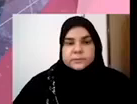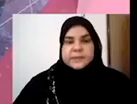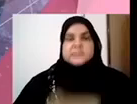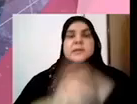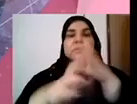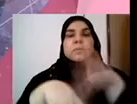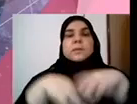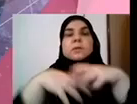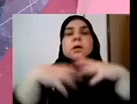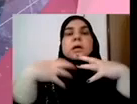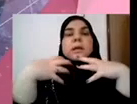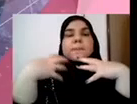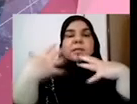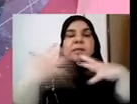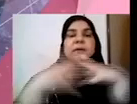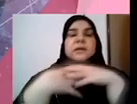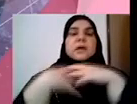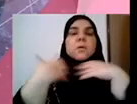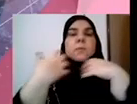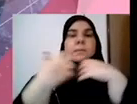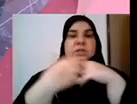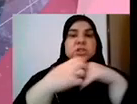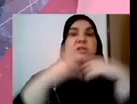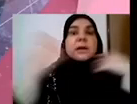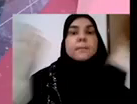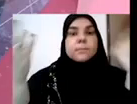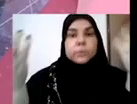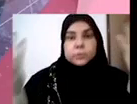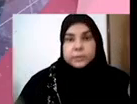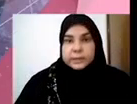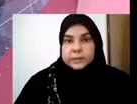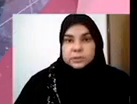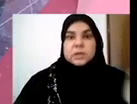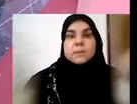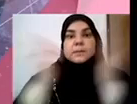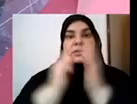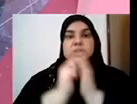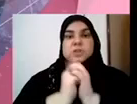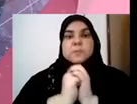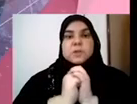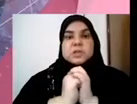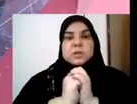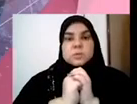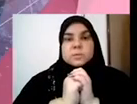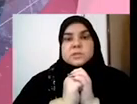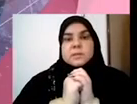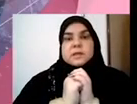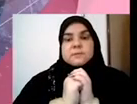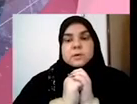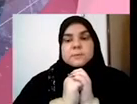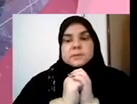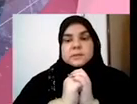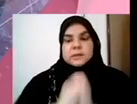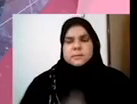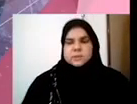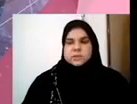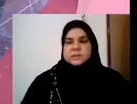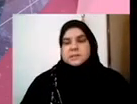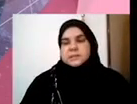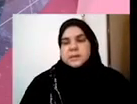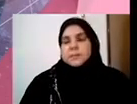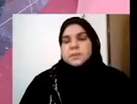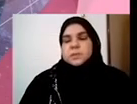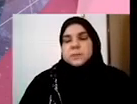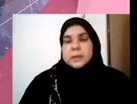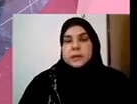exemplo, tá? Esse número representa uma medida muito grande, mas a gente pode ter números também que vão representar